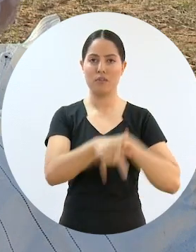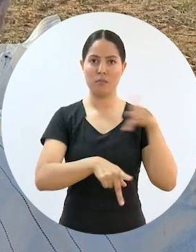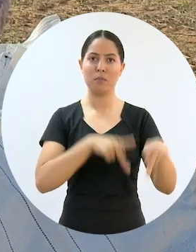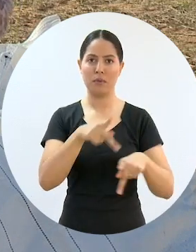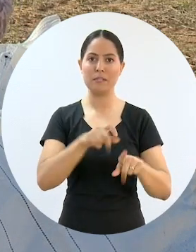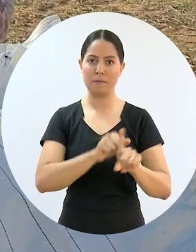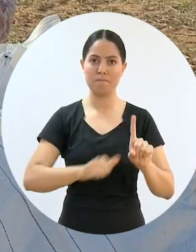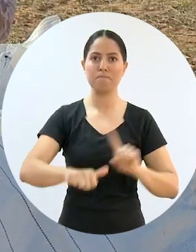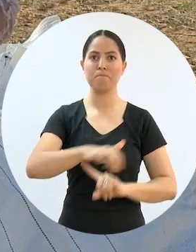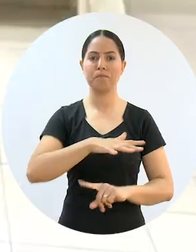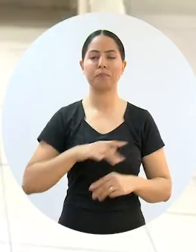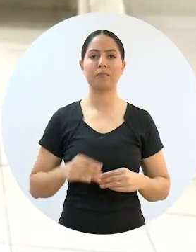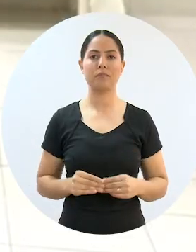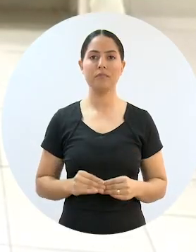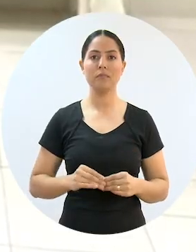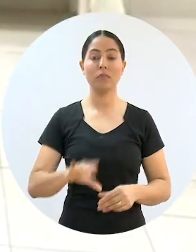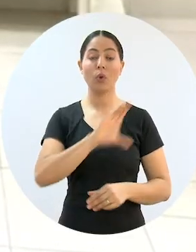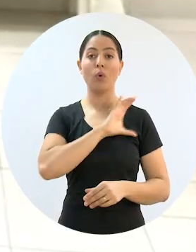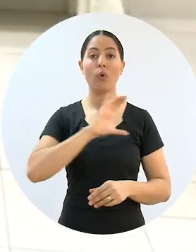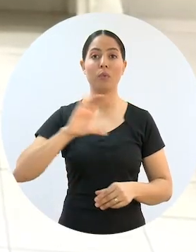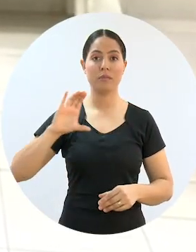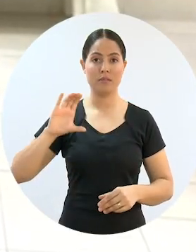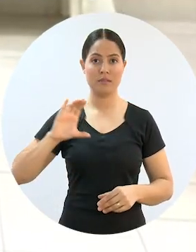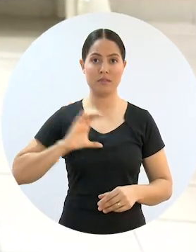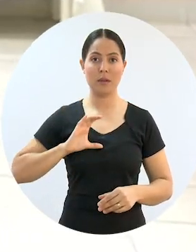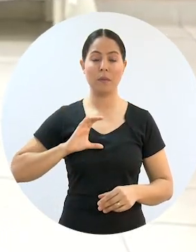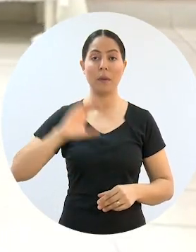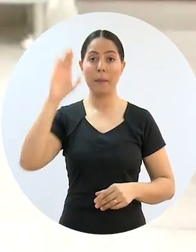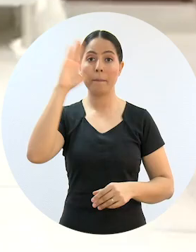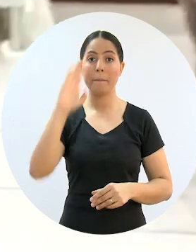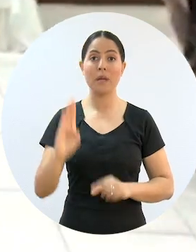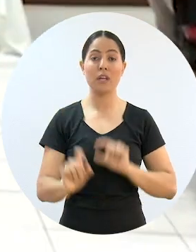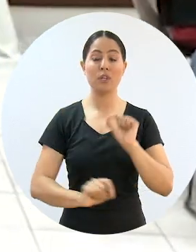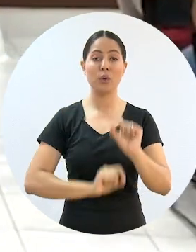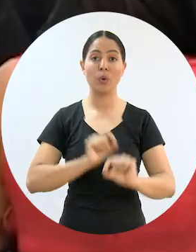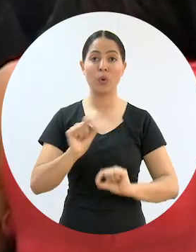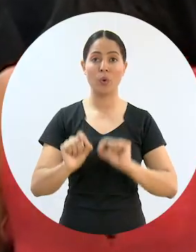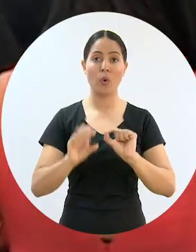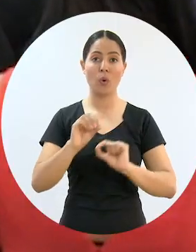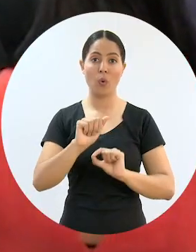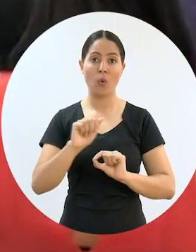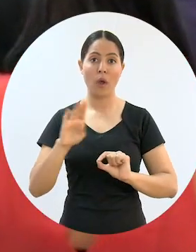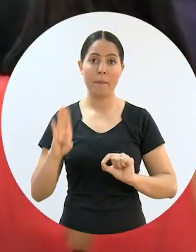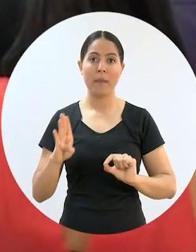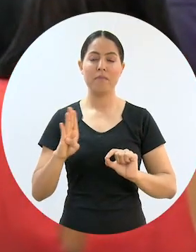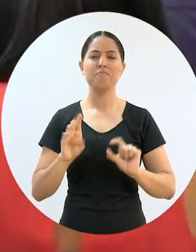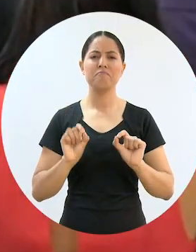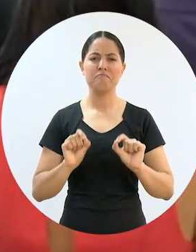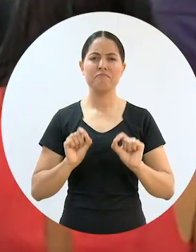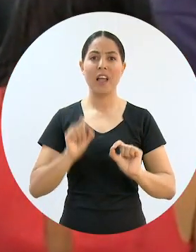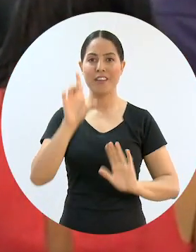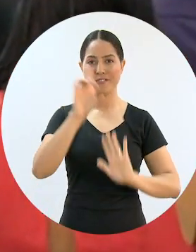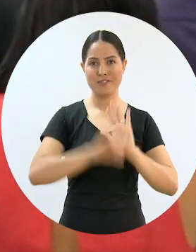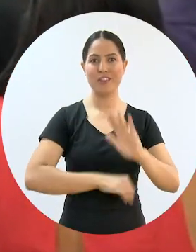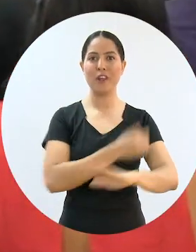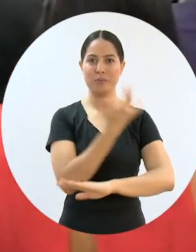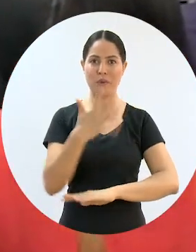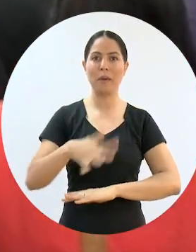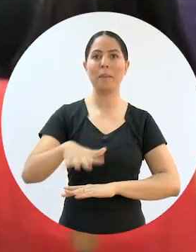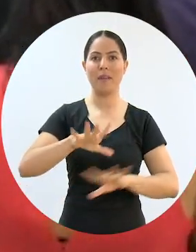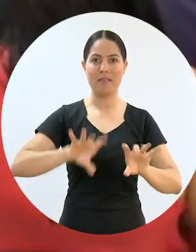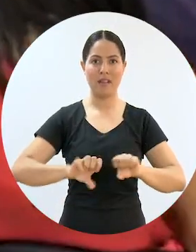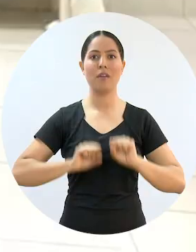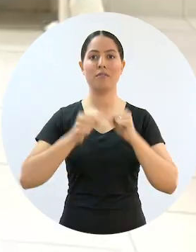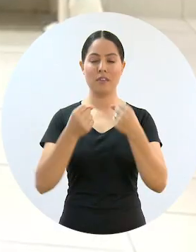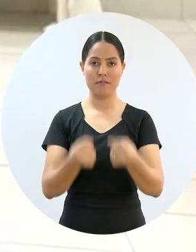da sociedade. A Comissão Nacional de Direito Ambiental da OAB, em parceria com as comissões seccionais,